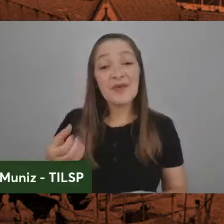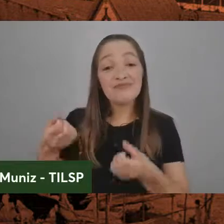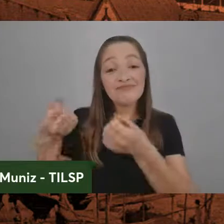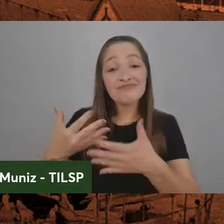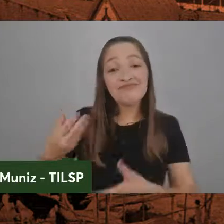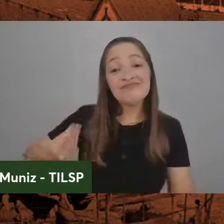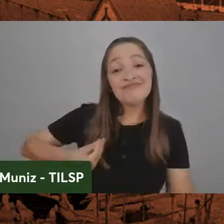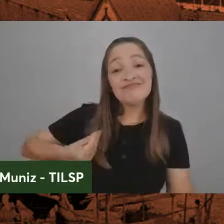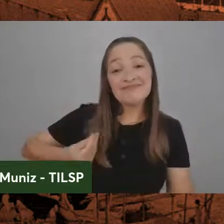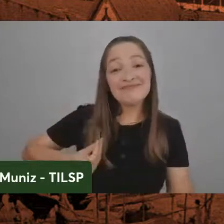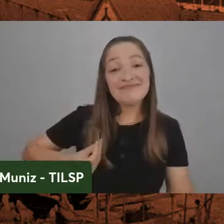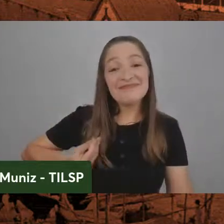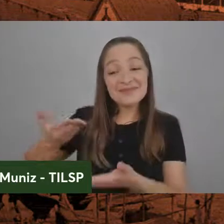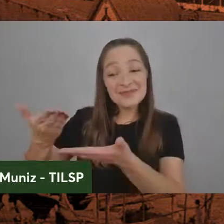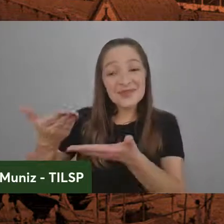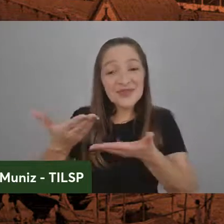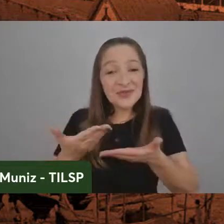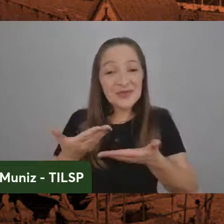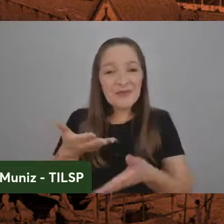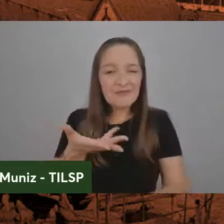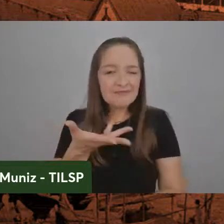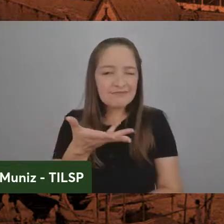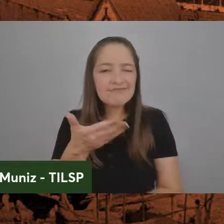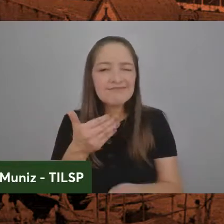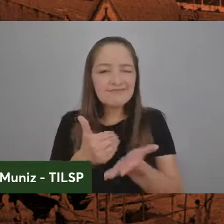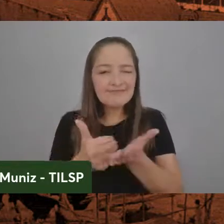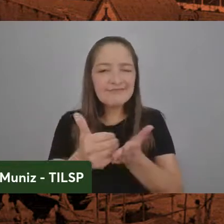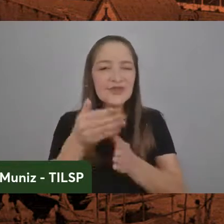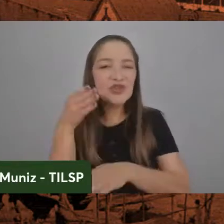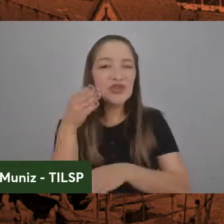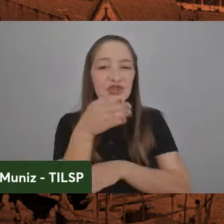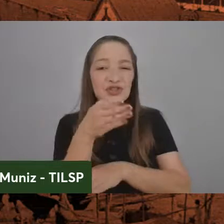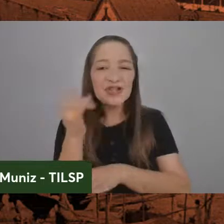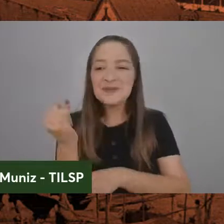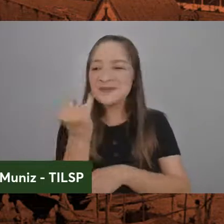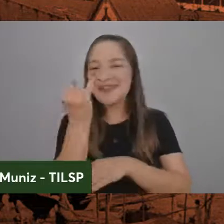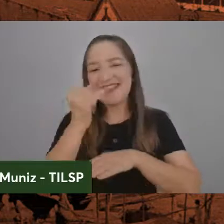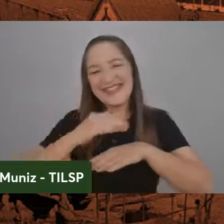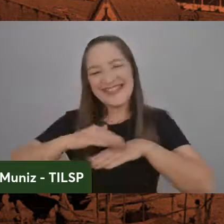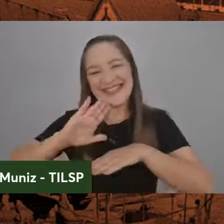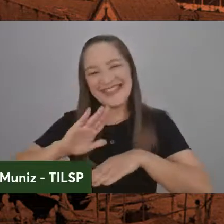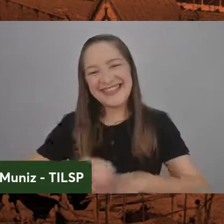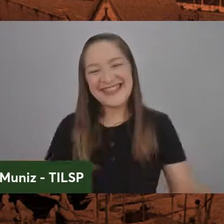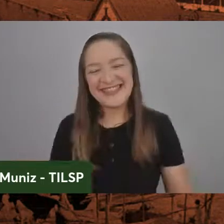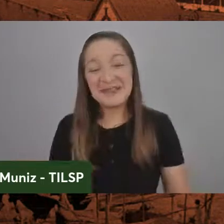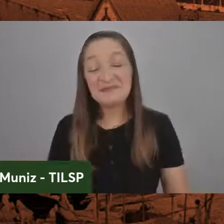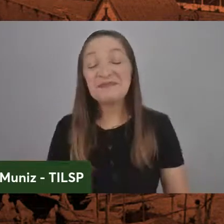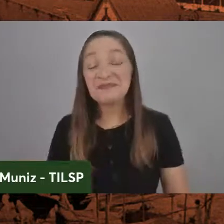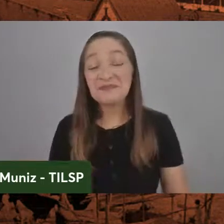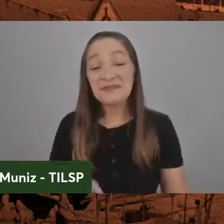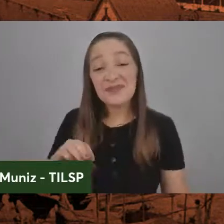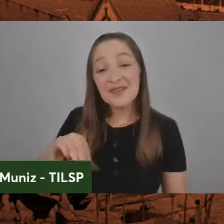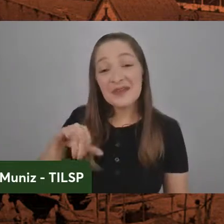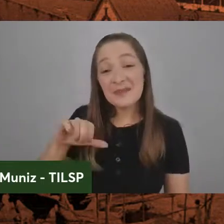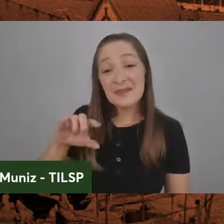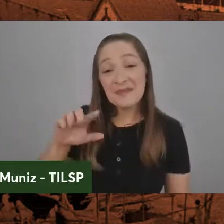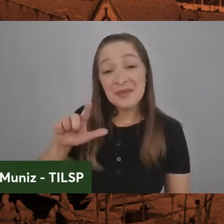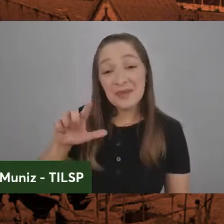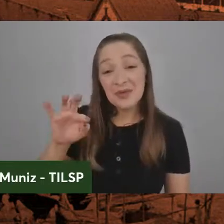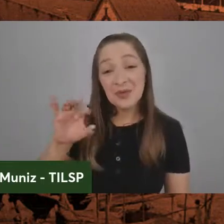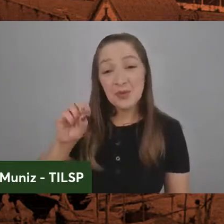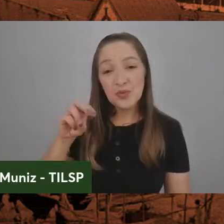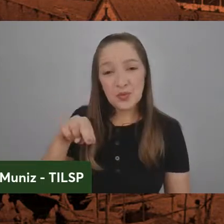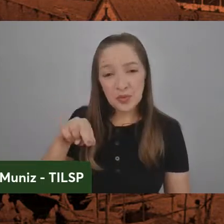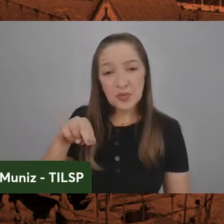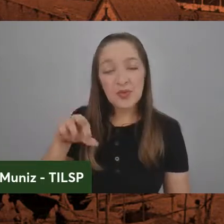convidados, para a gente agilizar esse início aqui e ir direto para o que é o mais importante. Então, Milton Ratum nasceu em